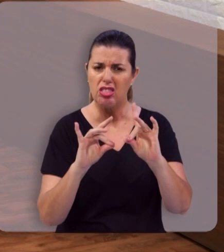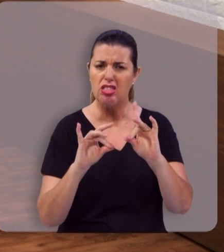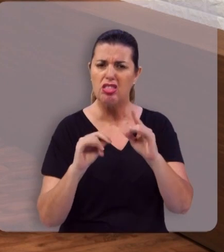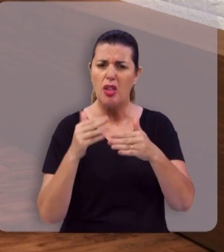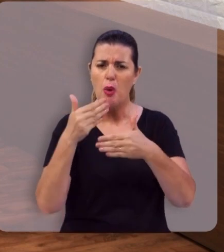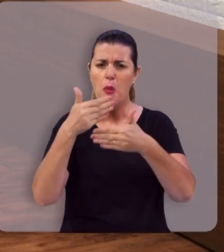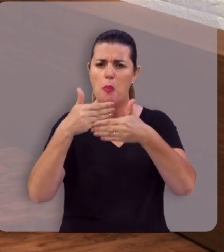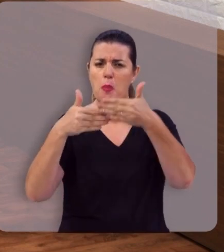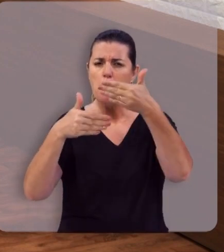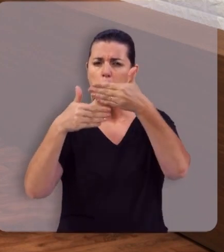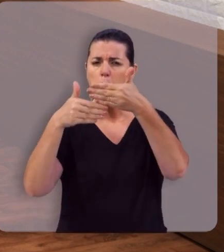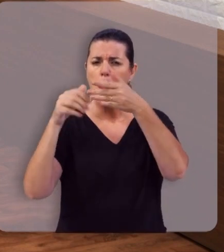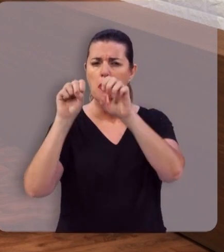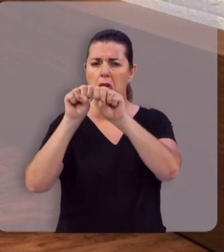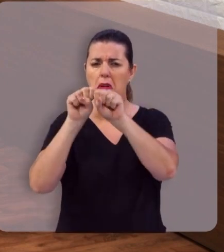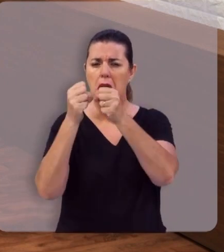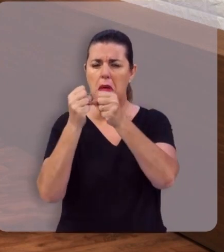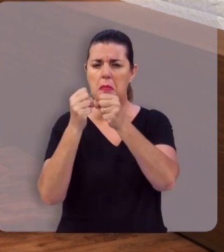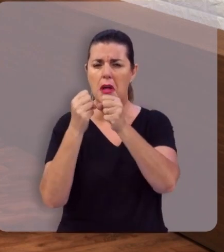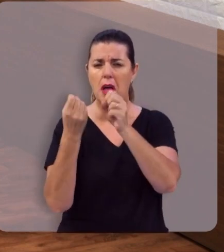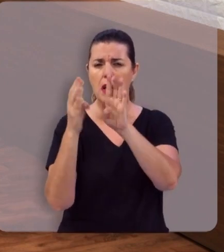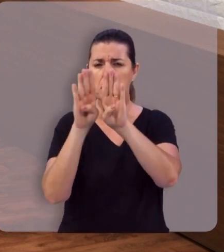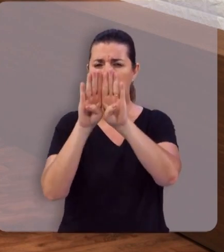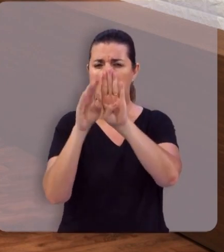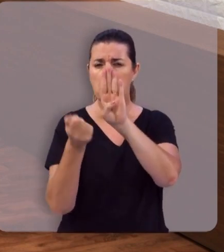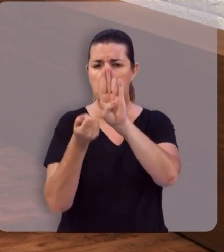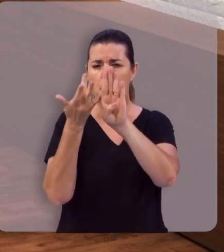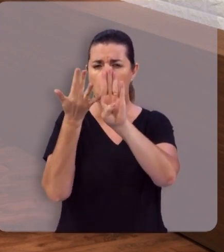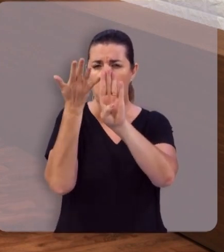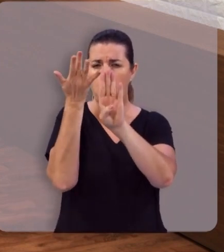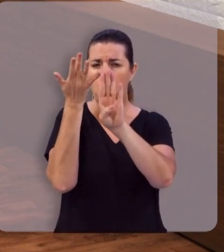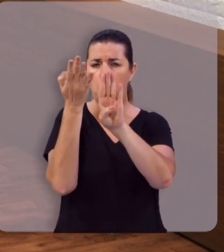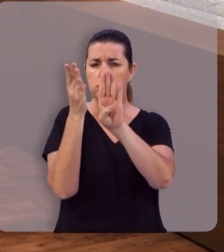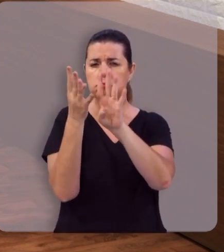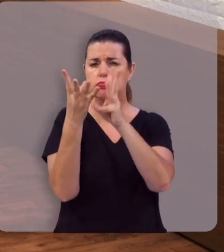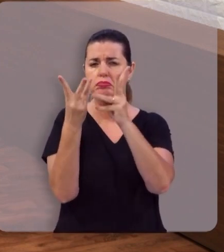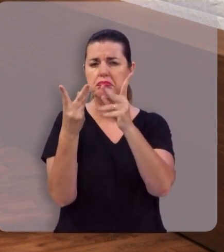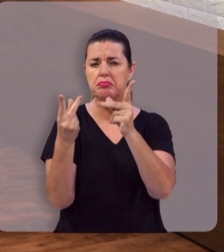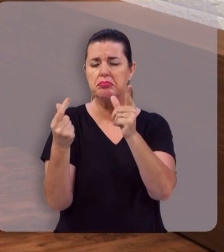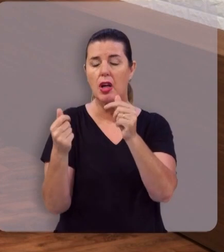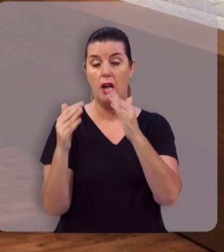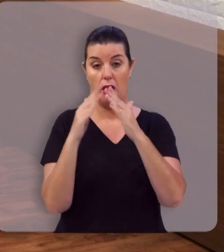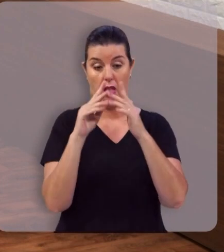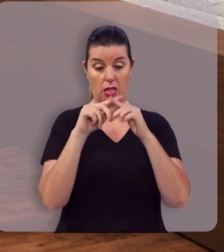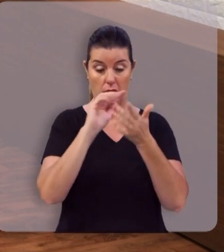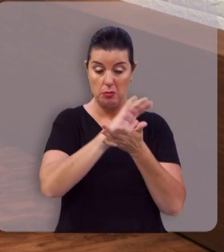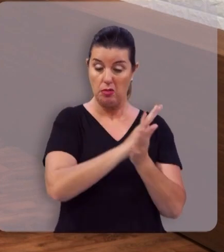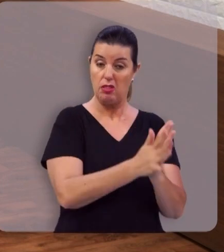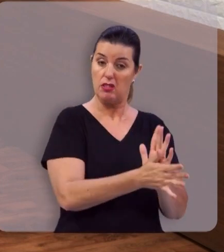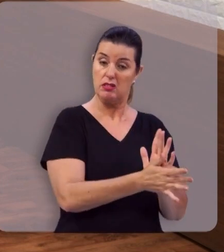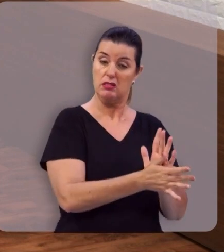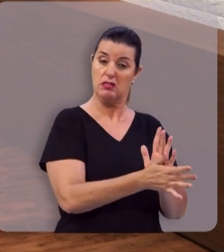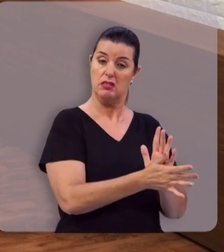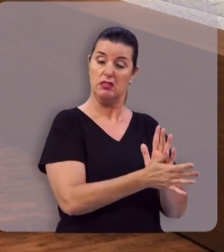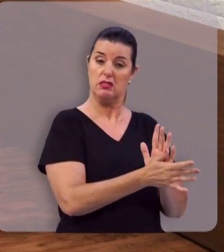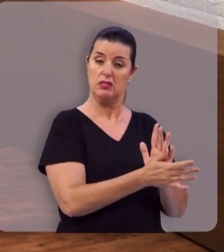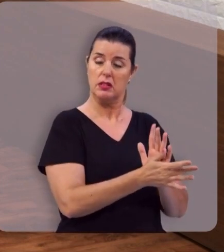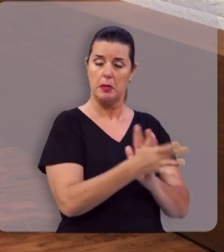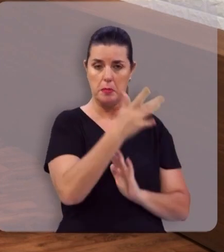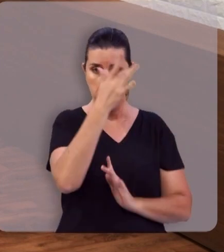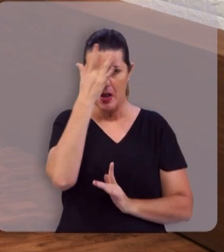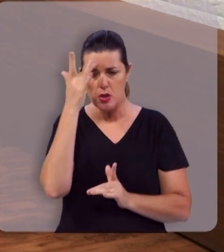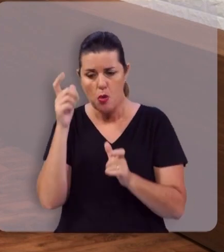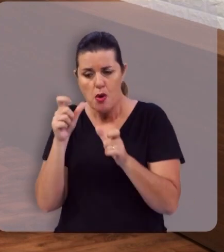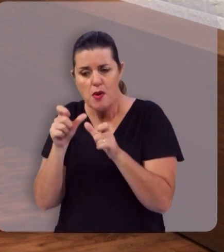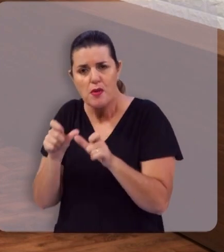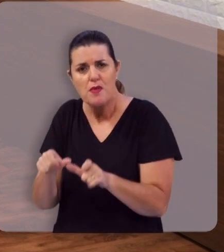os muros quebrados, as portas queimadas, o templo arrasado. Os que